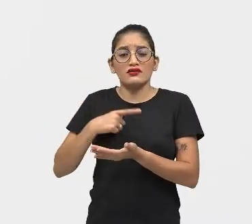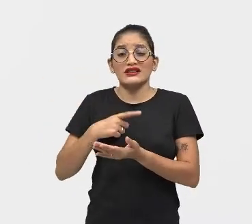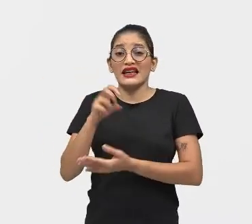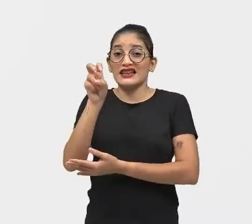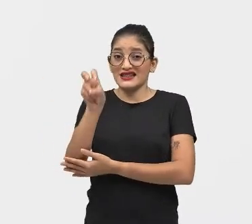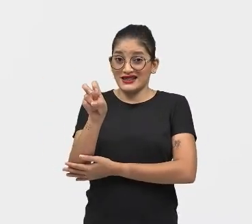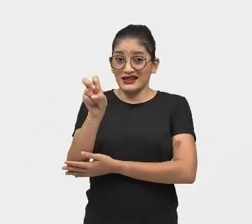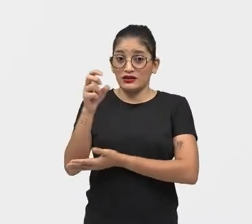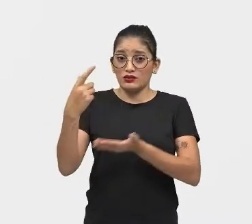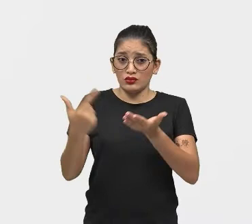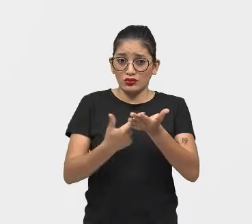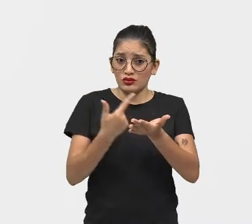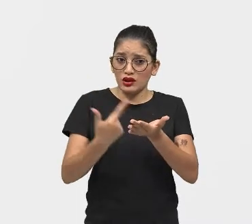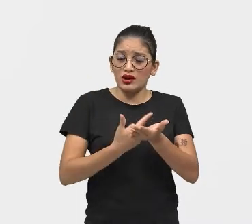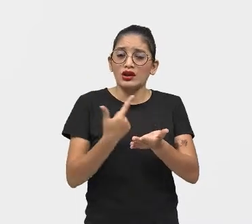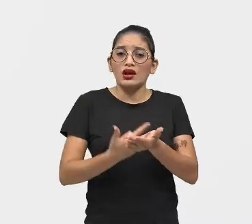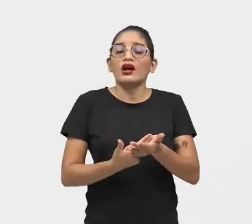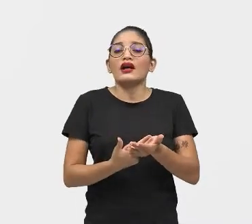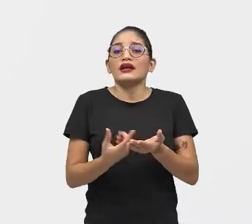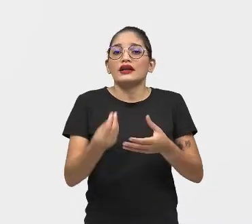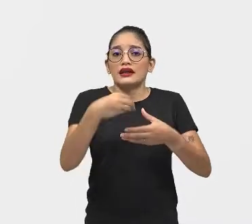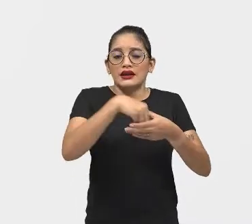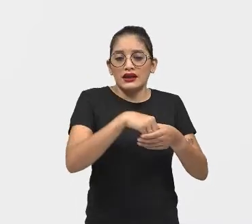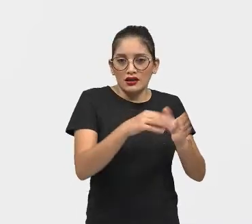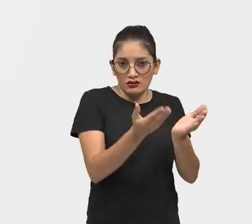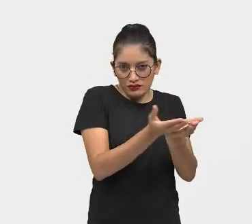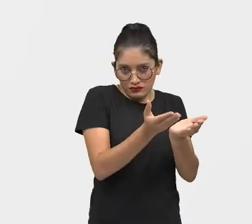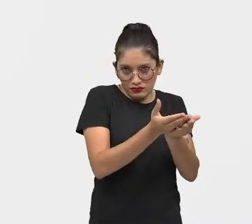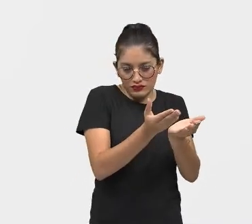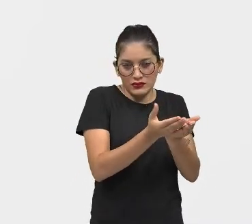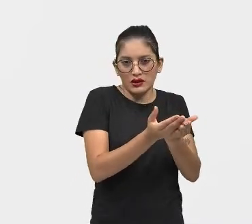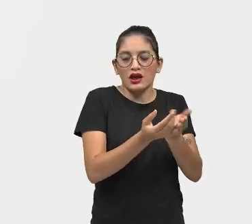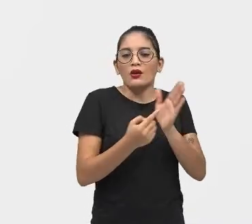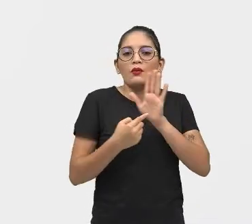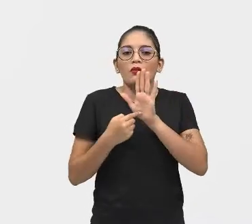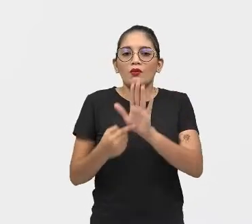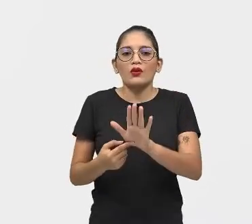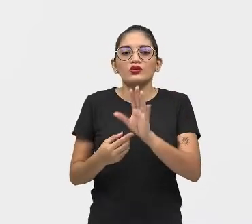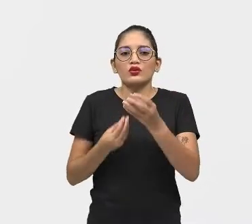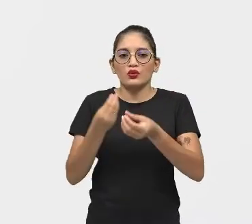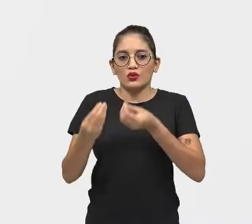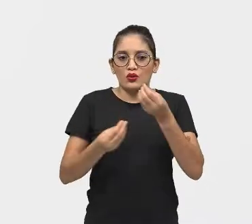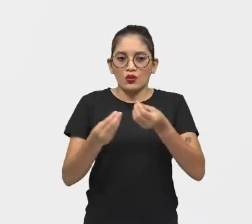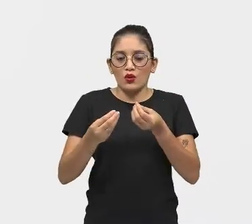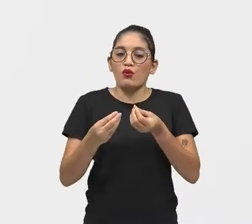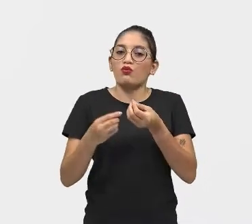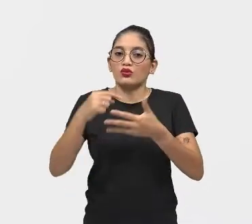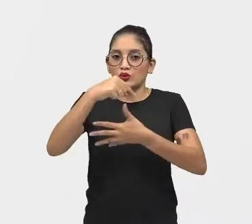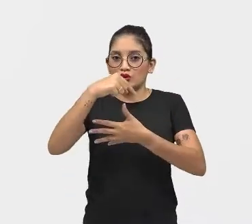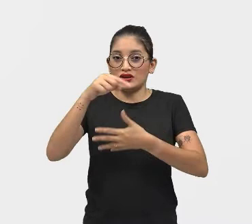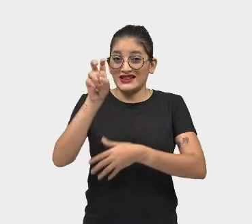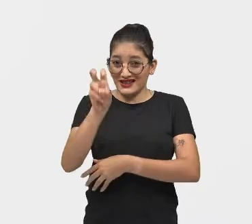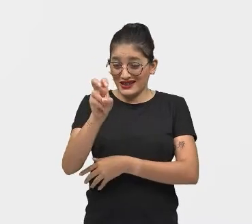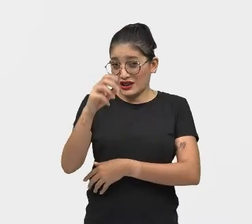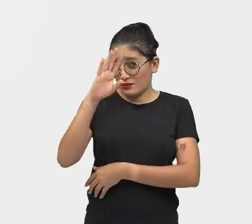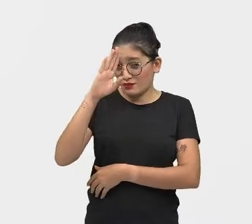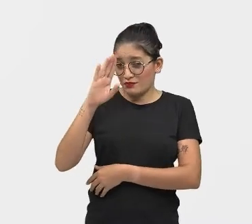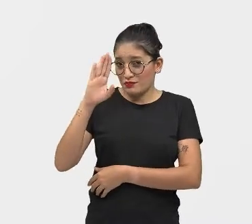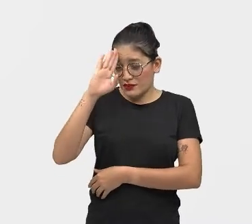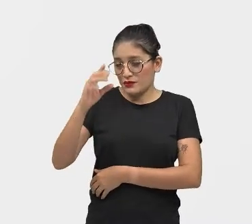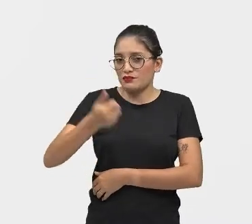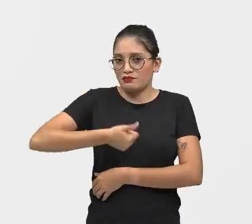5 livros, que lá na Bíblia dos cristãos aparece como o Pentateuco.